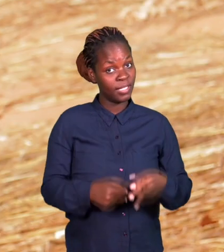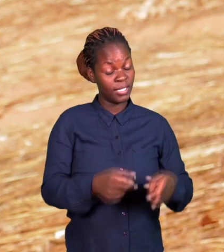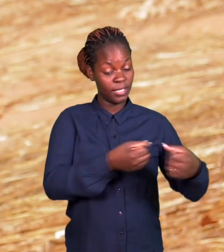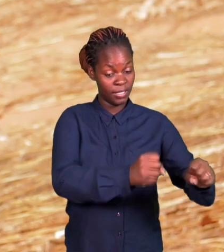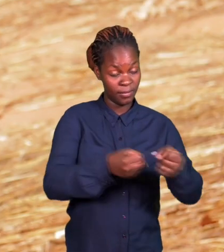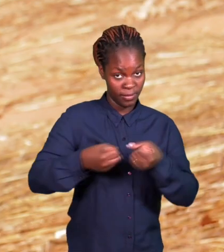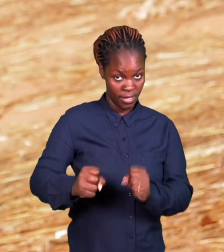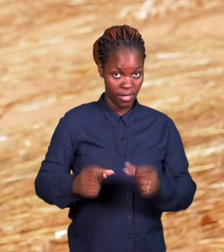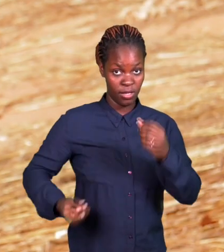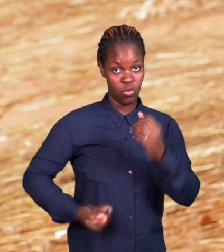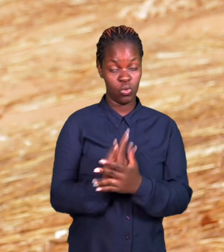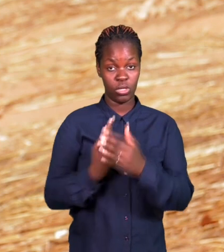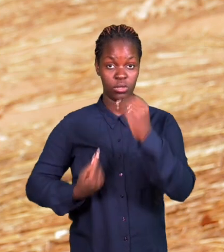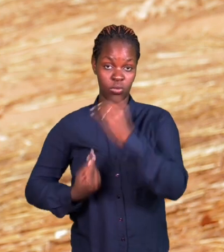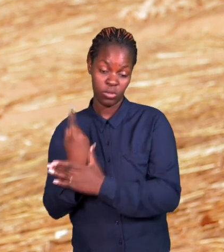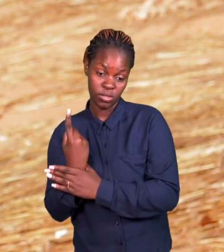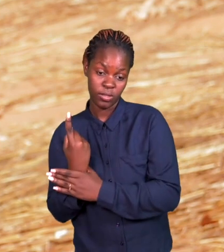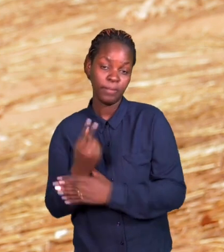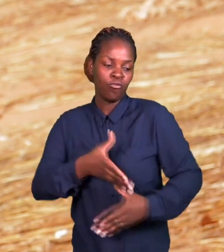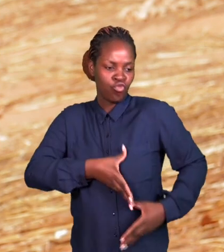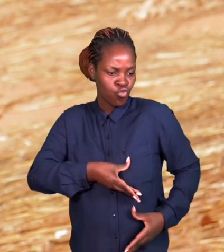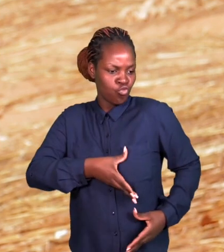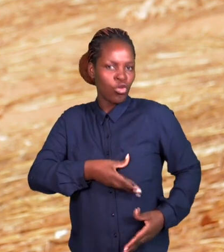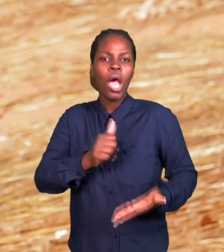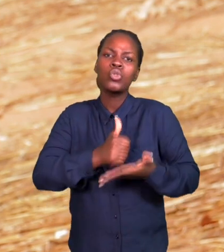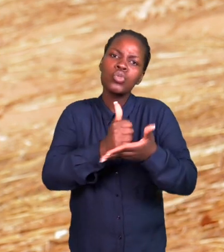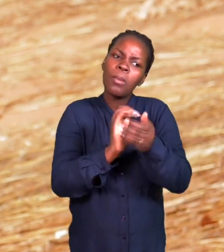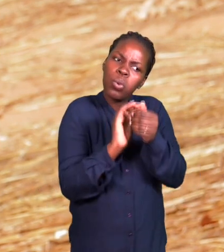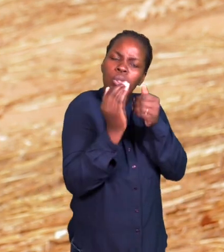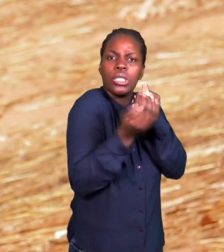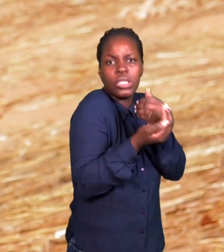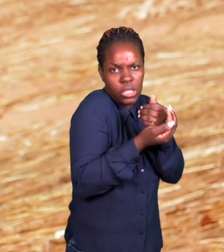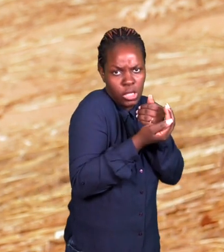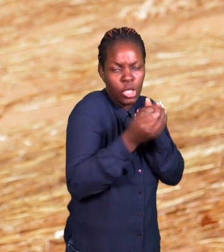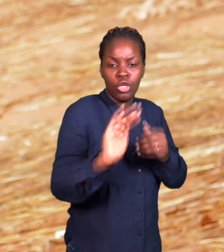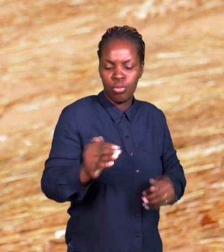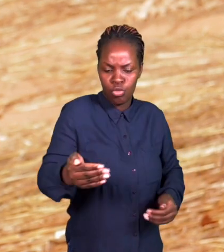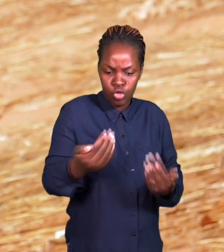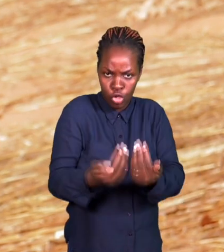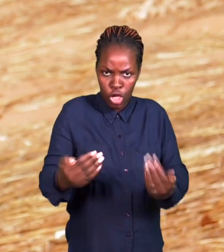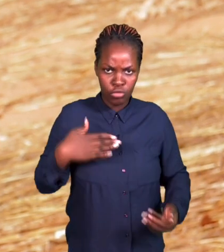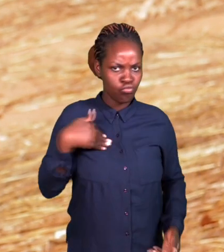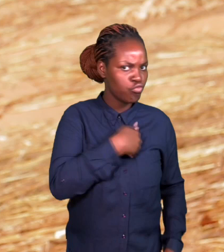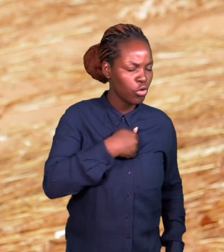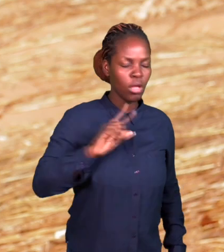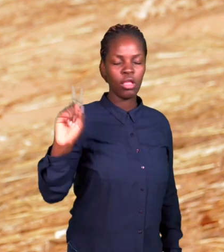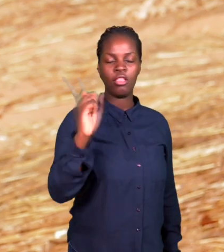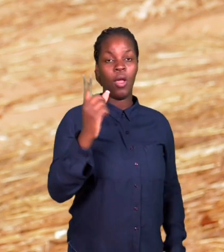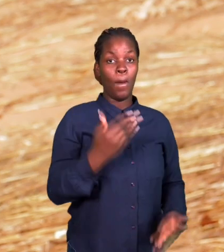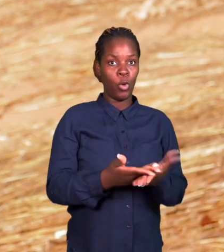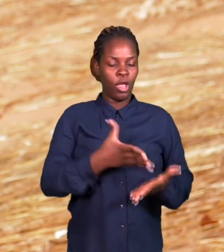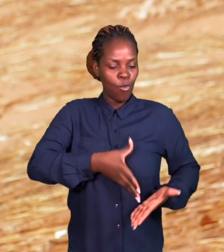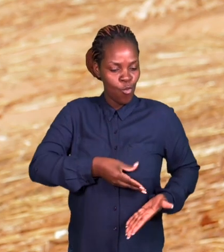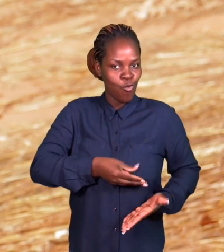Graças aos inúmeros fatores existentes no leite materno que protegem contra infecções, ocorrem menos mortes em crianças